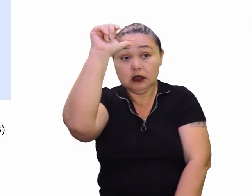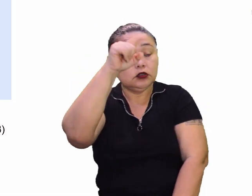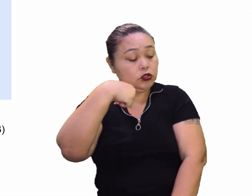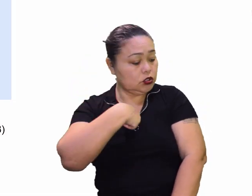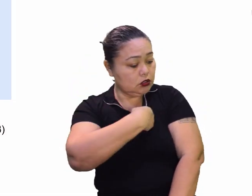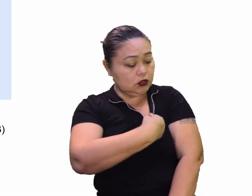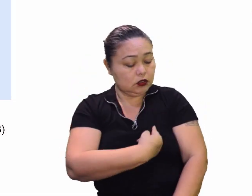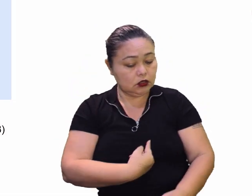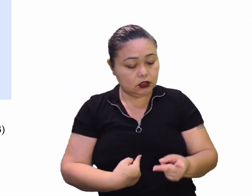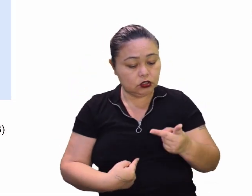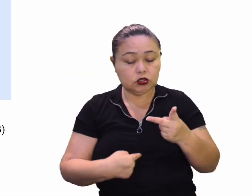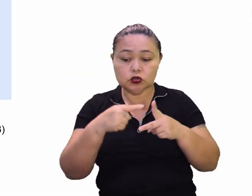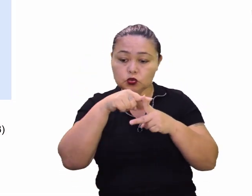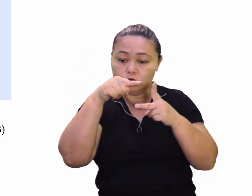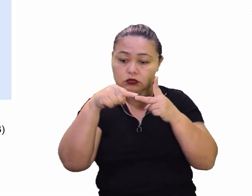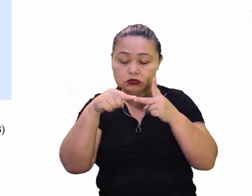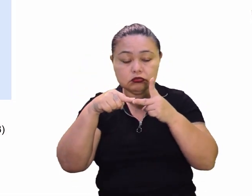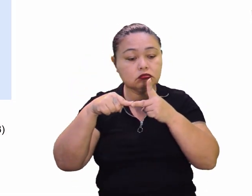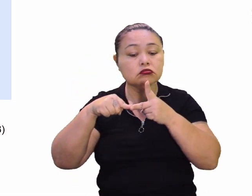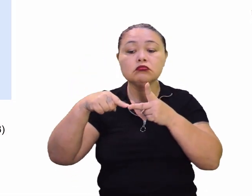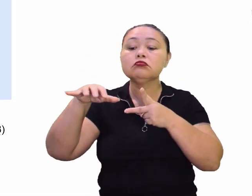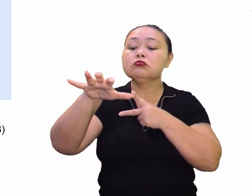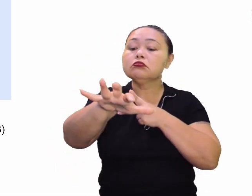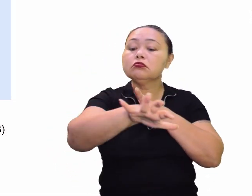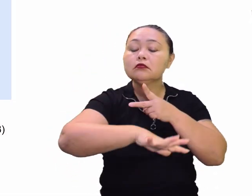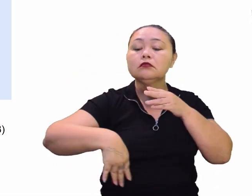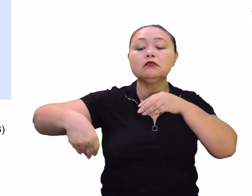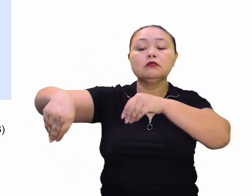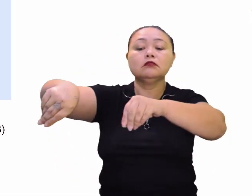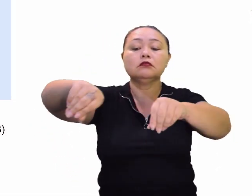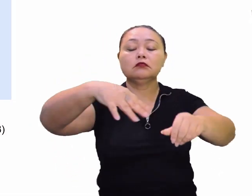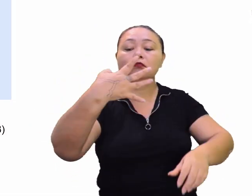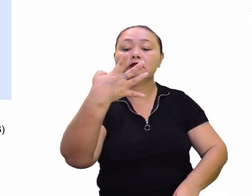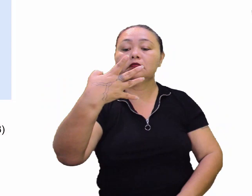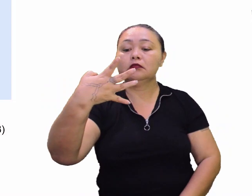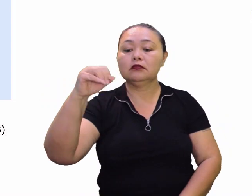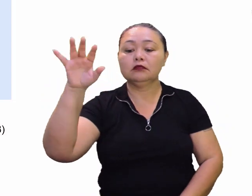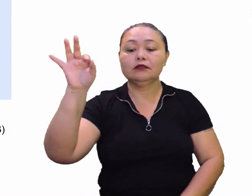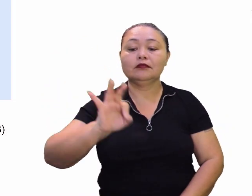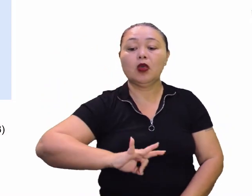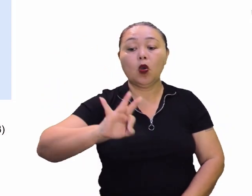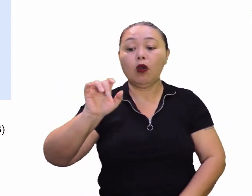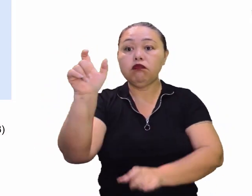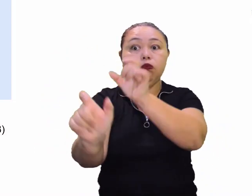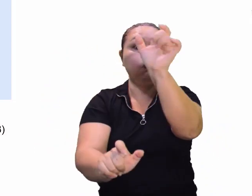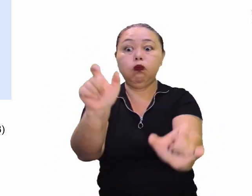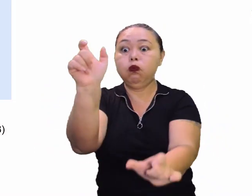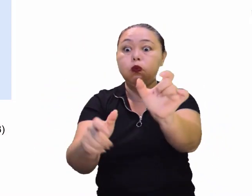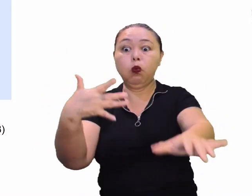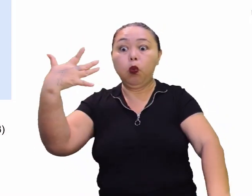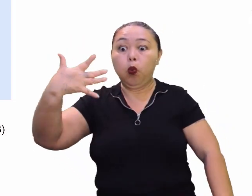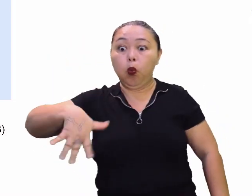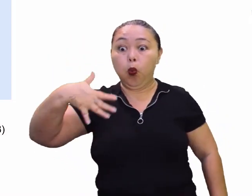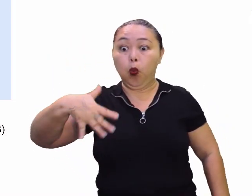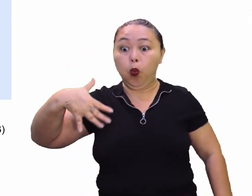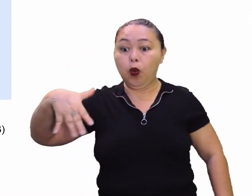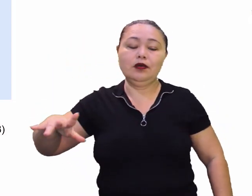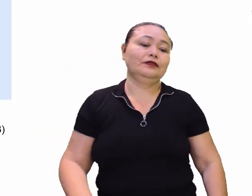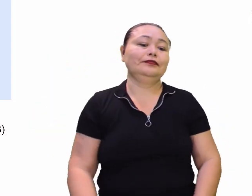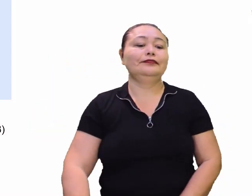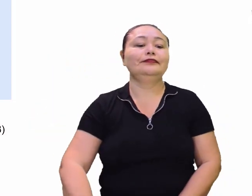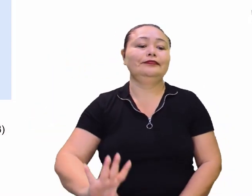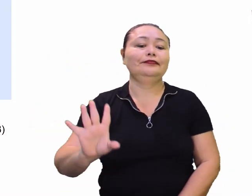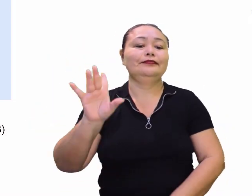dois espaços territoriais, a gente tem 40% da população mundial. É gente pra caramba, hein? A